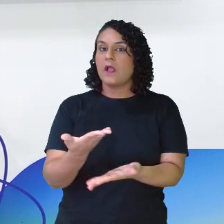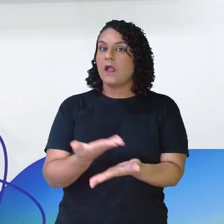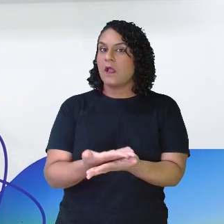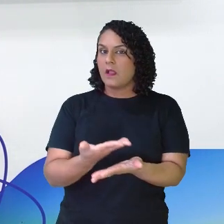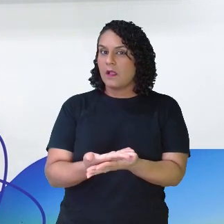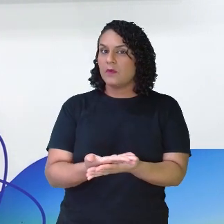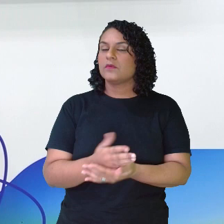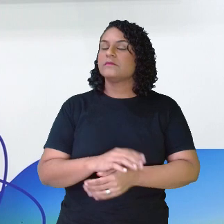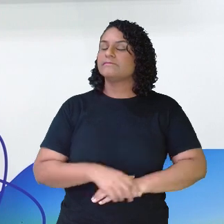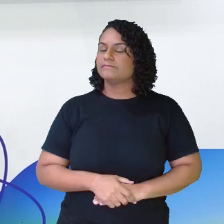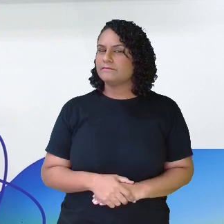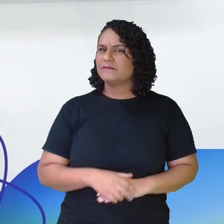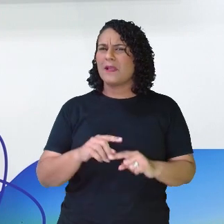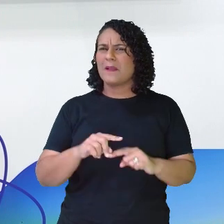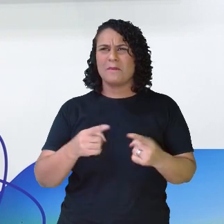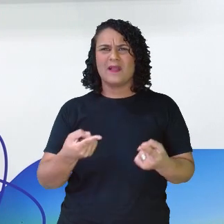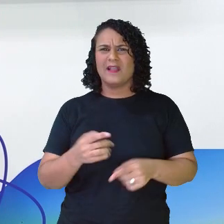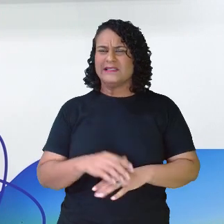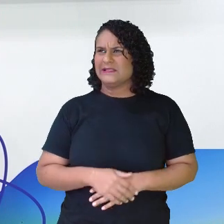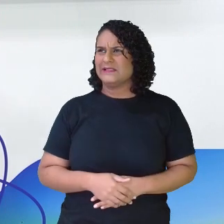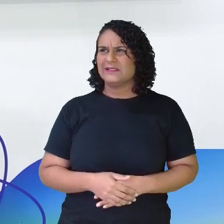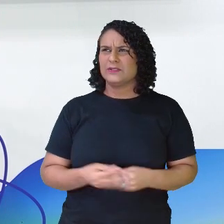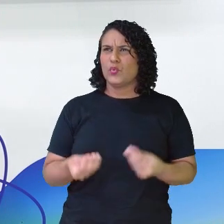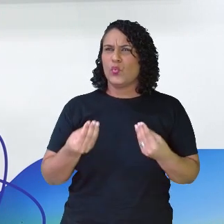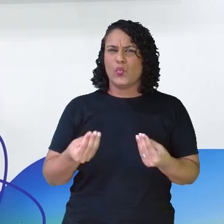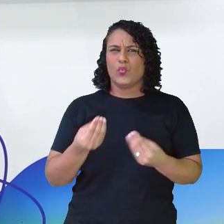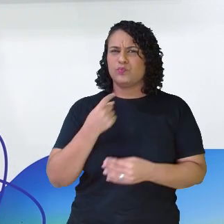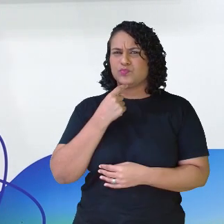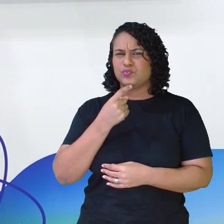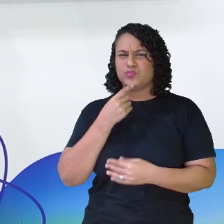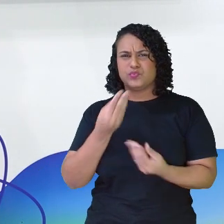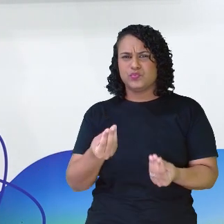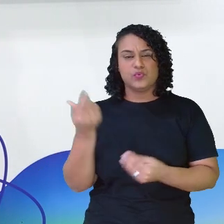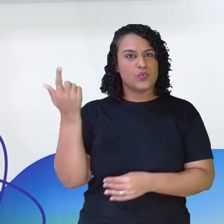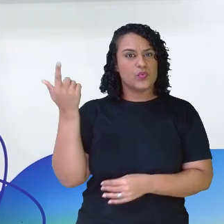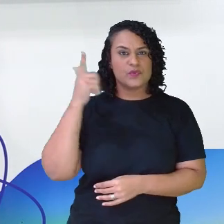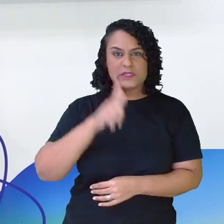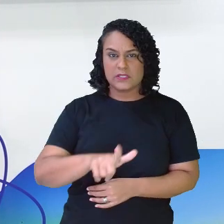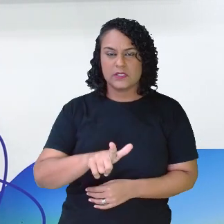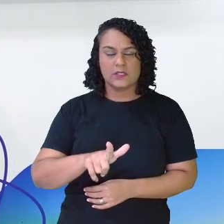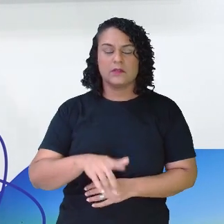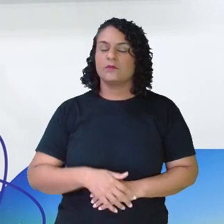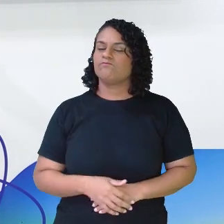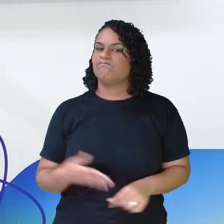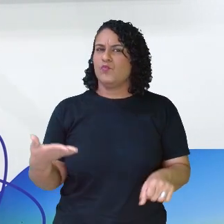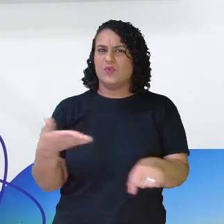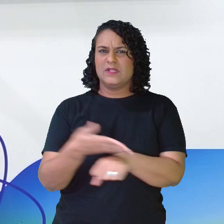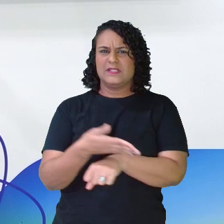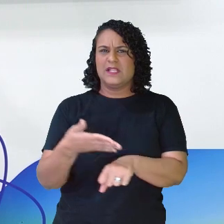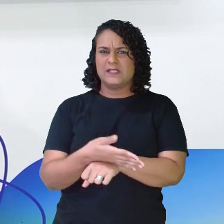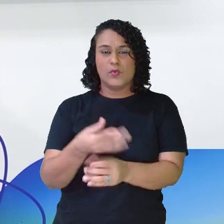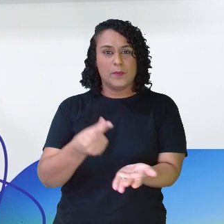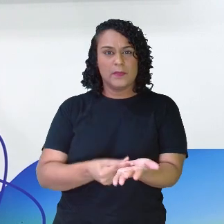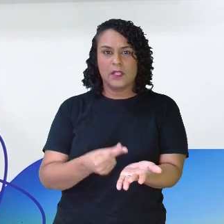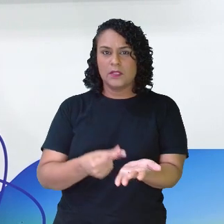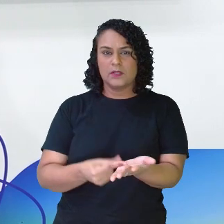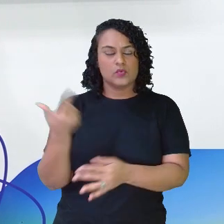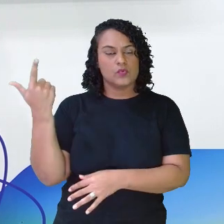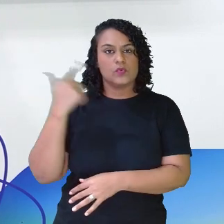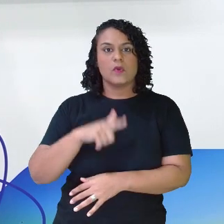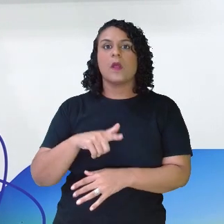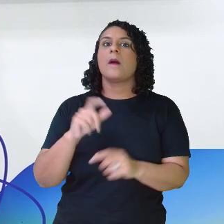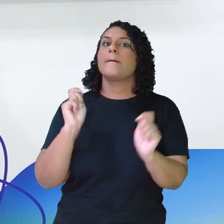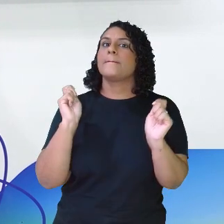aula por ele. Mas não conseguiu baixar o aplicativo, por algum motivo não consegue acessar a aula pelo aplicativo, você pode assistir